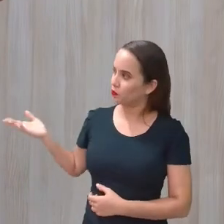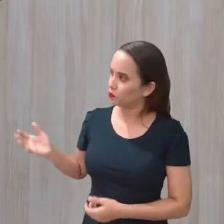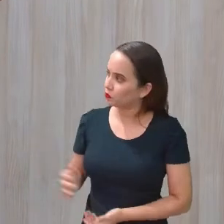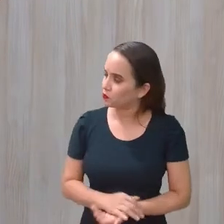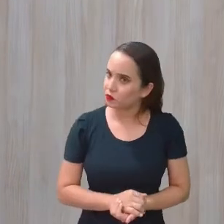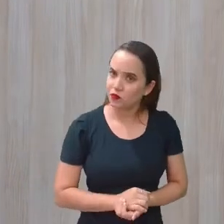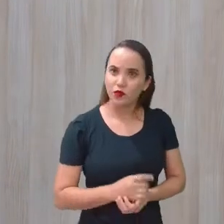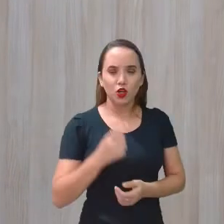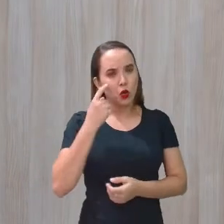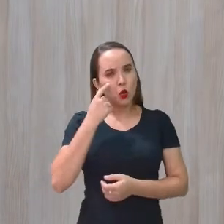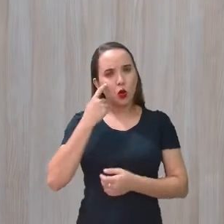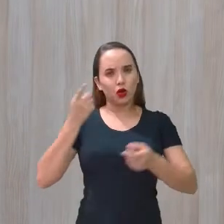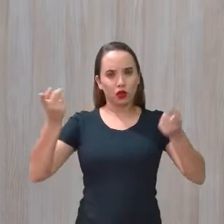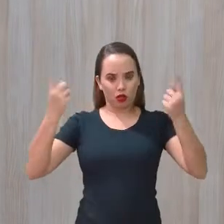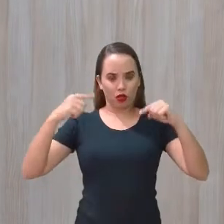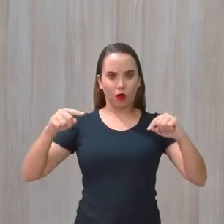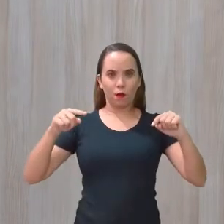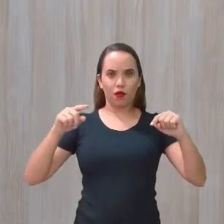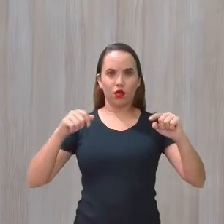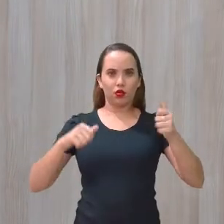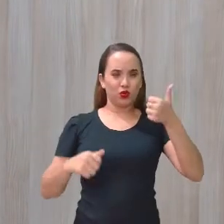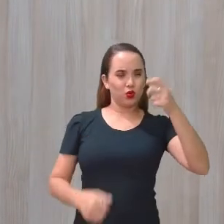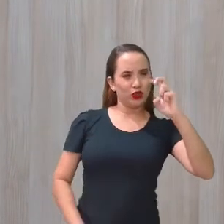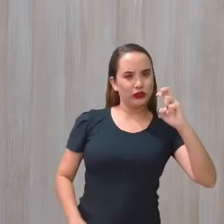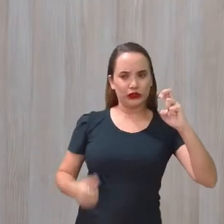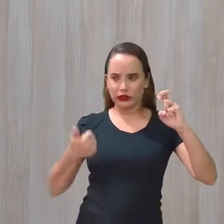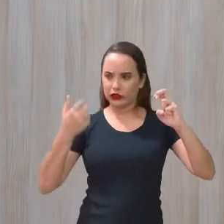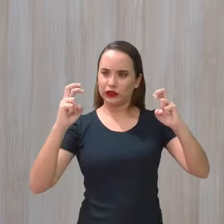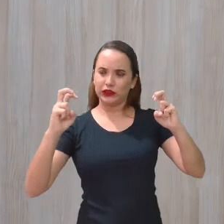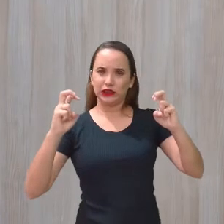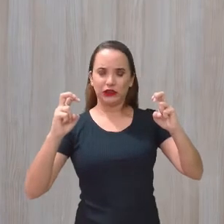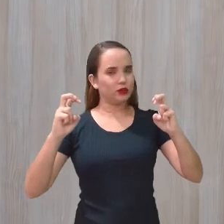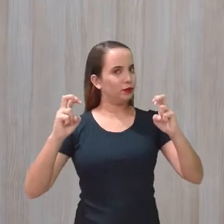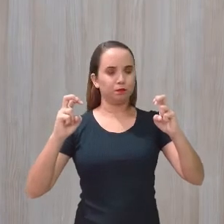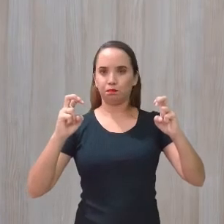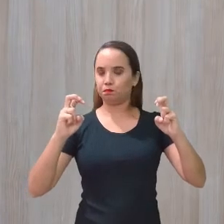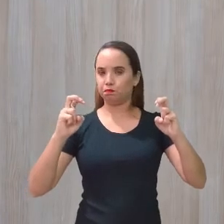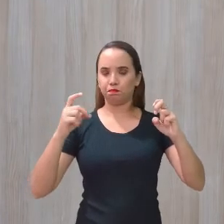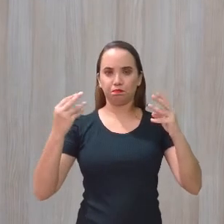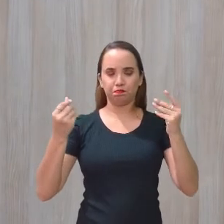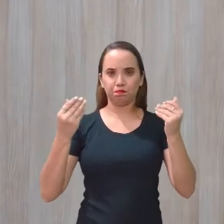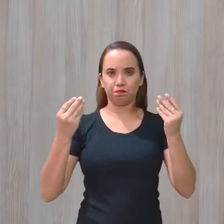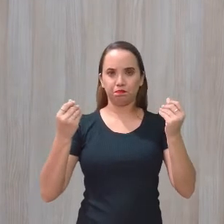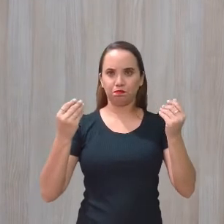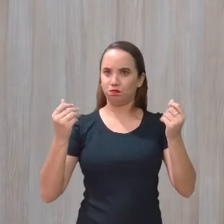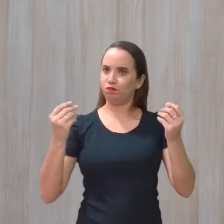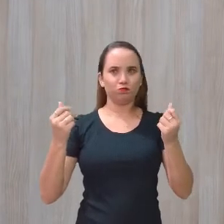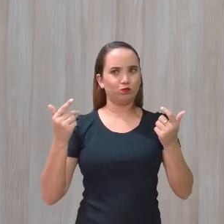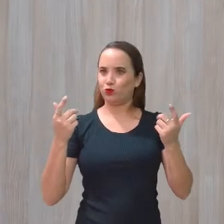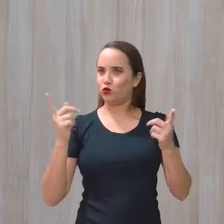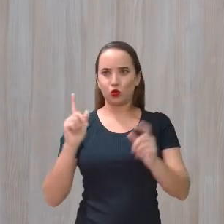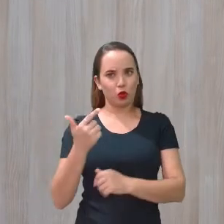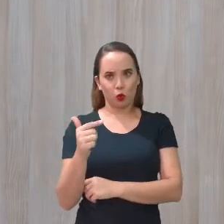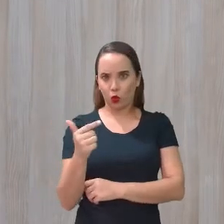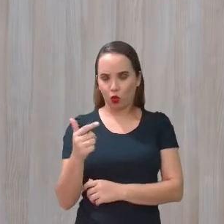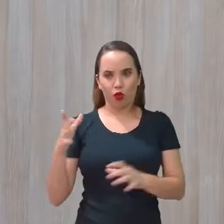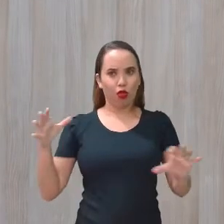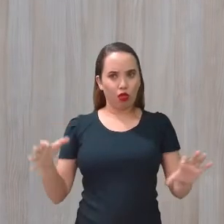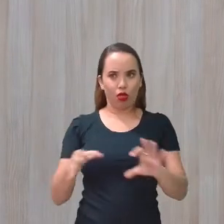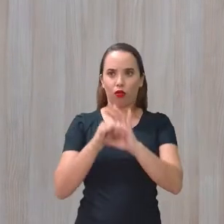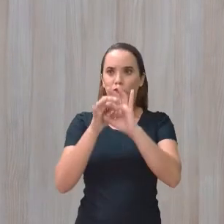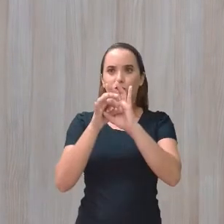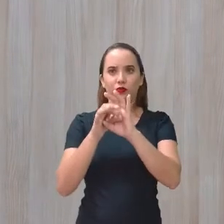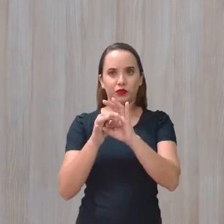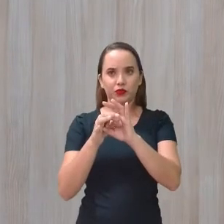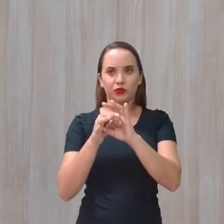eu observo que aquela escolha de 15 para uma bola de vôlei e 15 para uma bola de basquete não satisfaz as duas